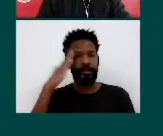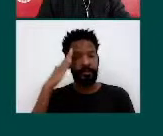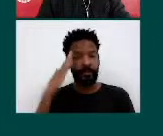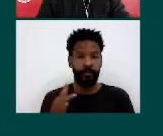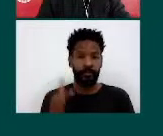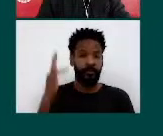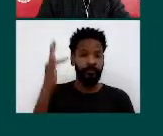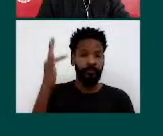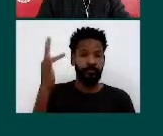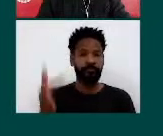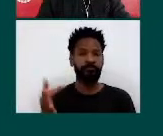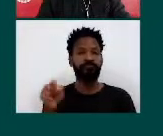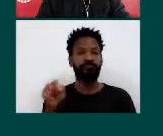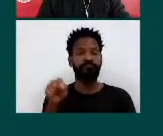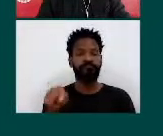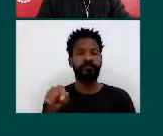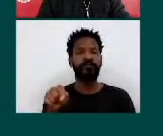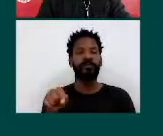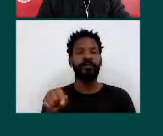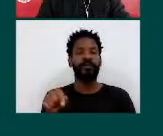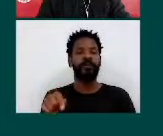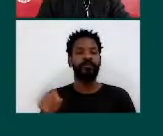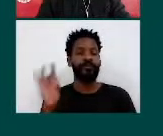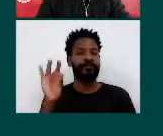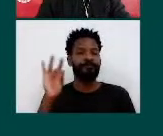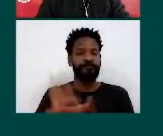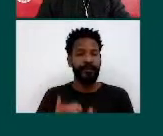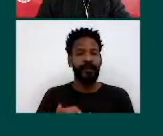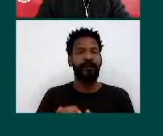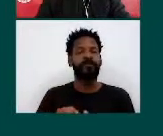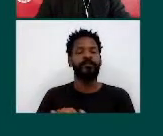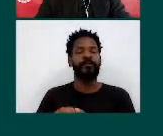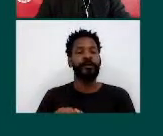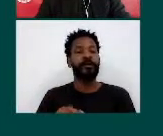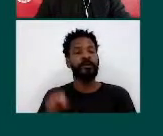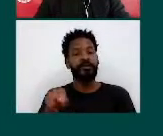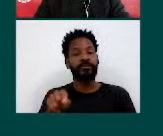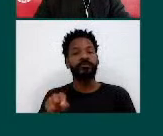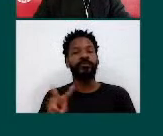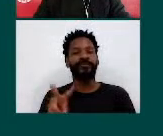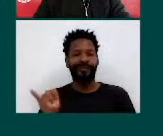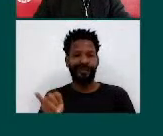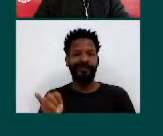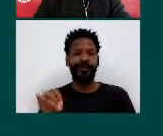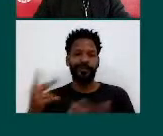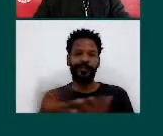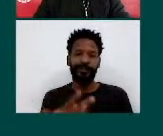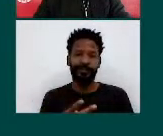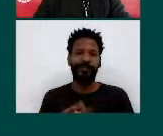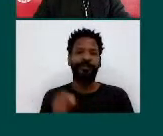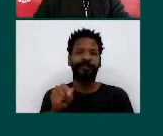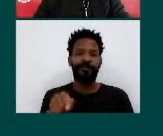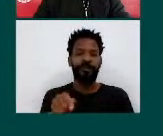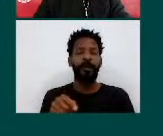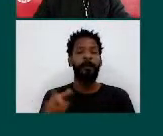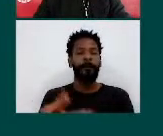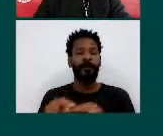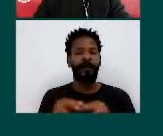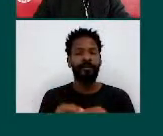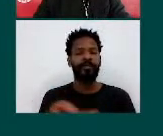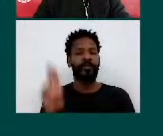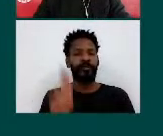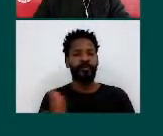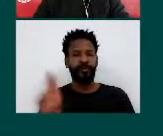employment frente, is very important, and this is going to bring it. Isso só vai poder ser feito e This precisará only ser will be feito done